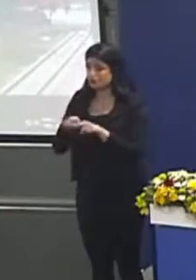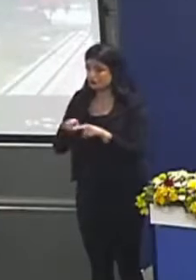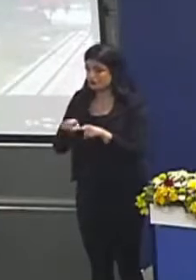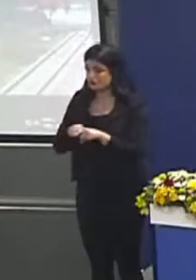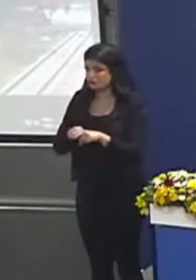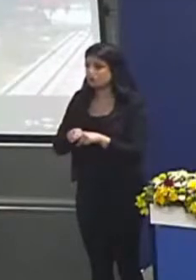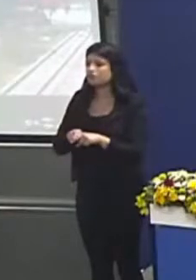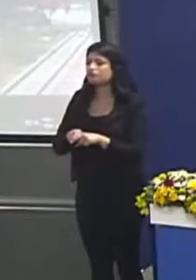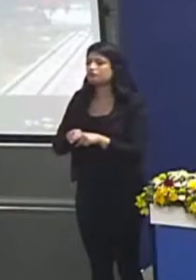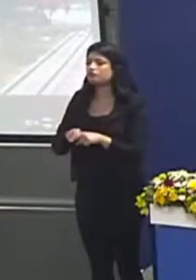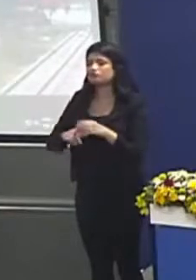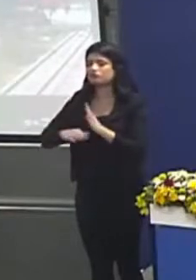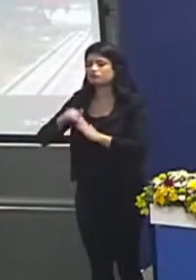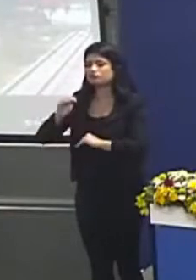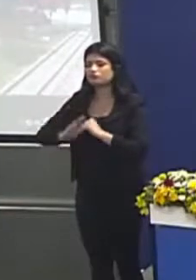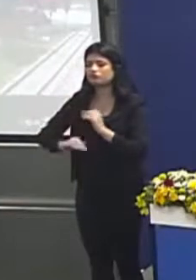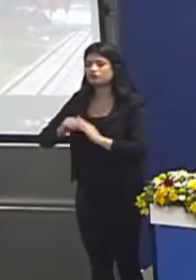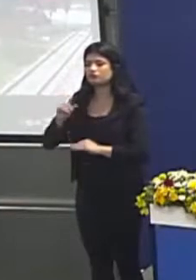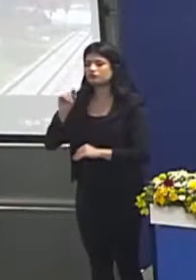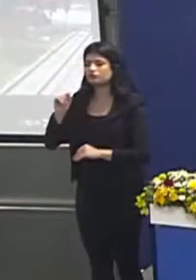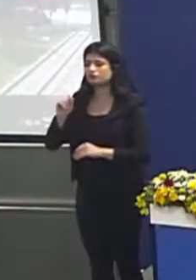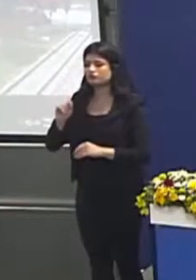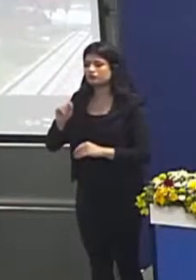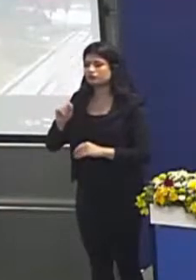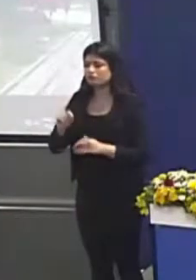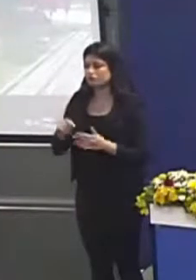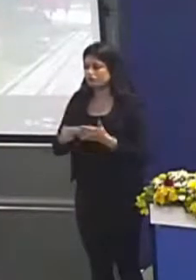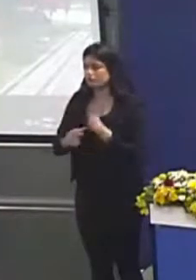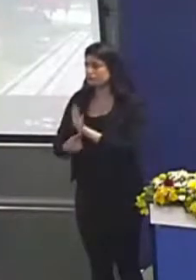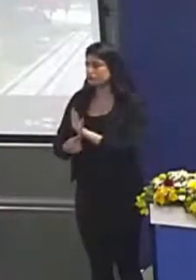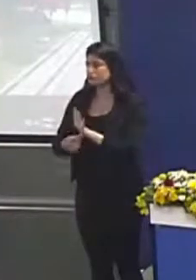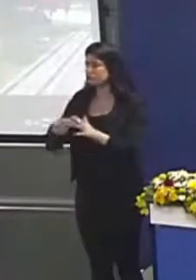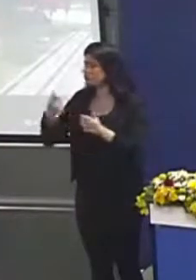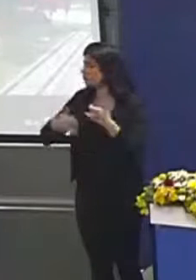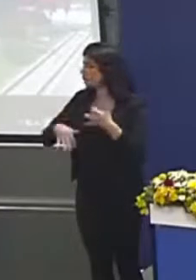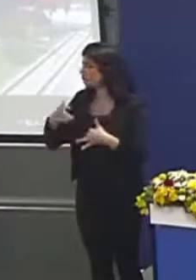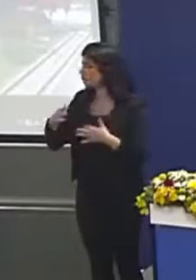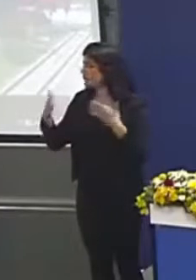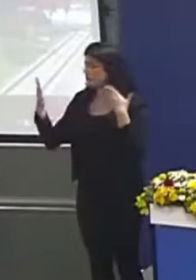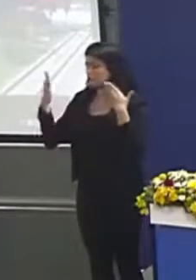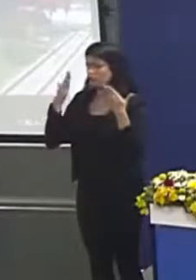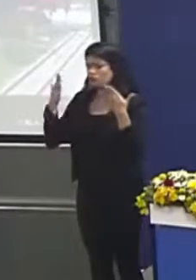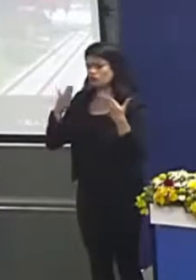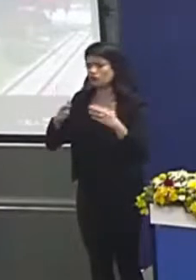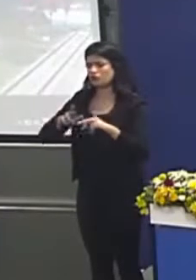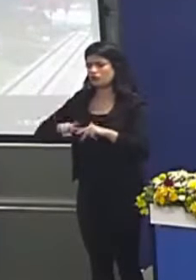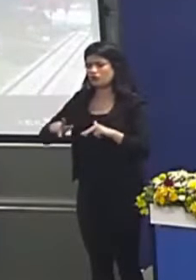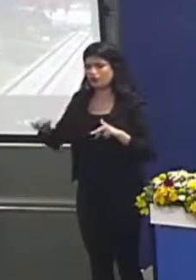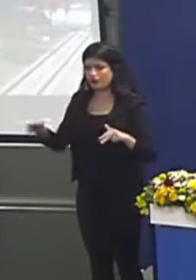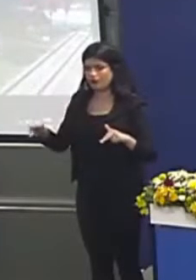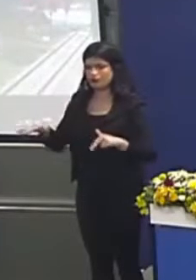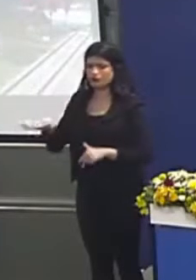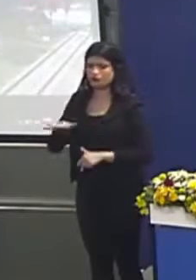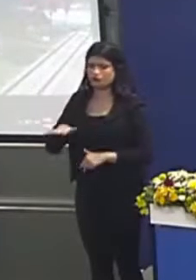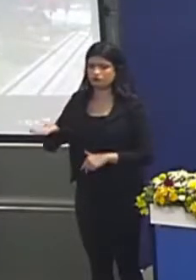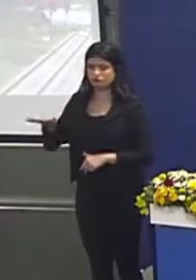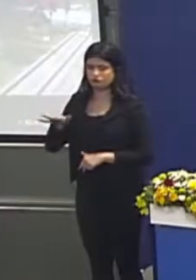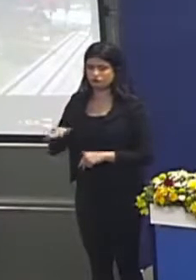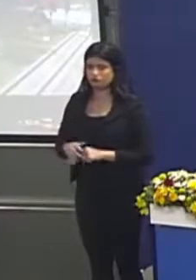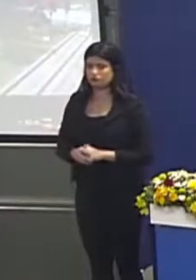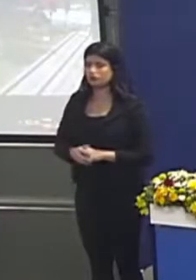faz-se necessário ressaltar os inúmeros esforços das psicólogas, psicólogos e